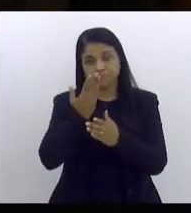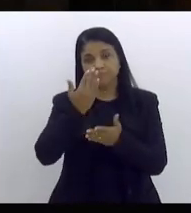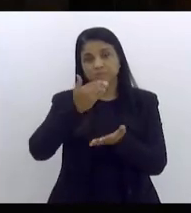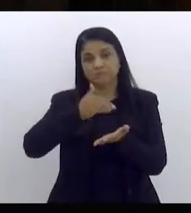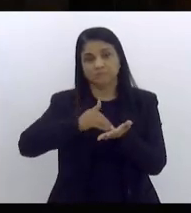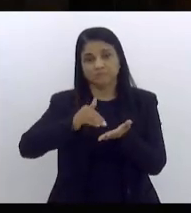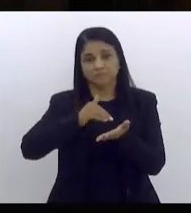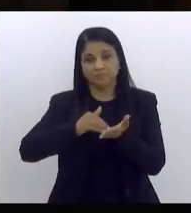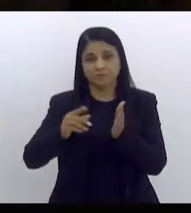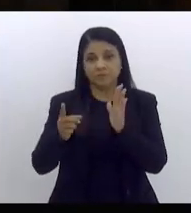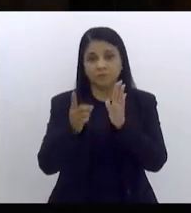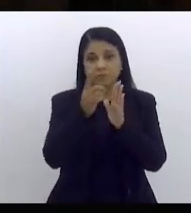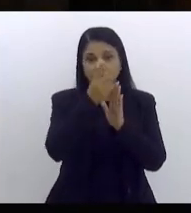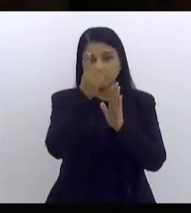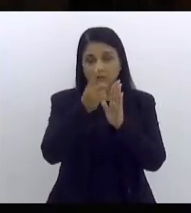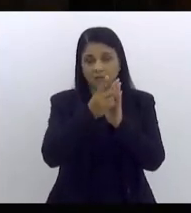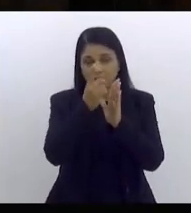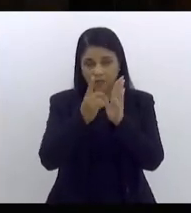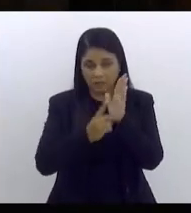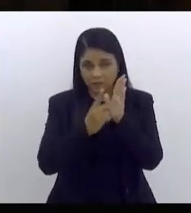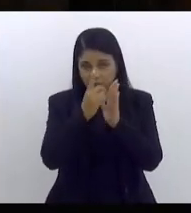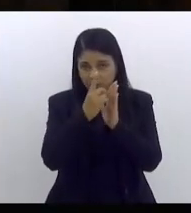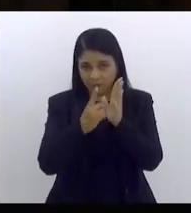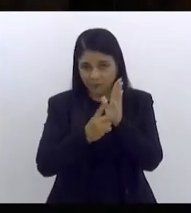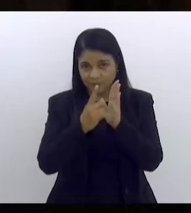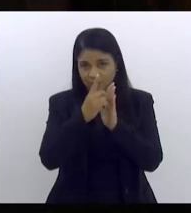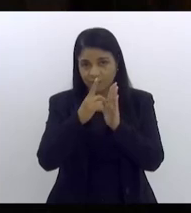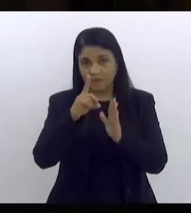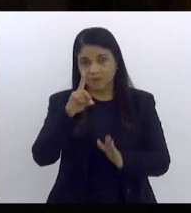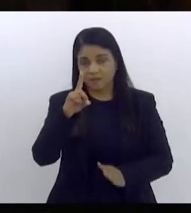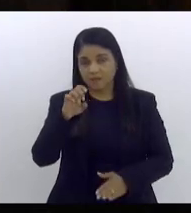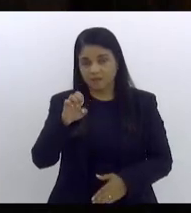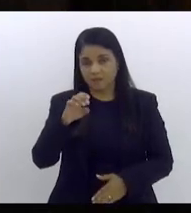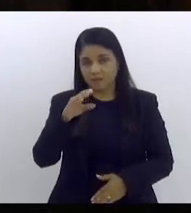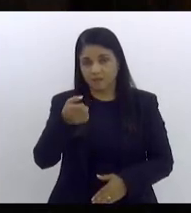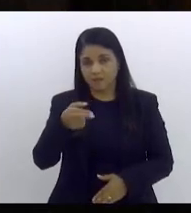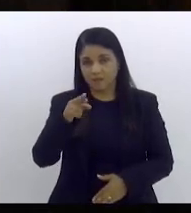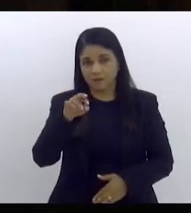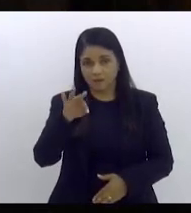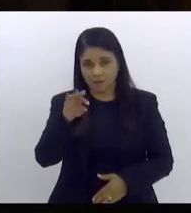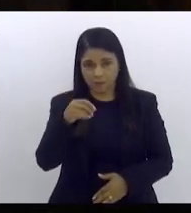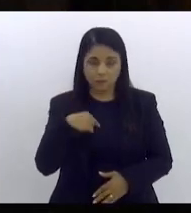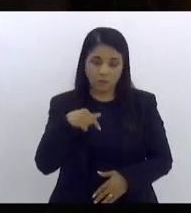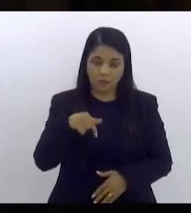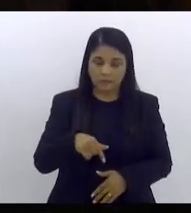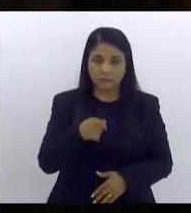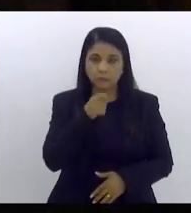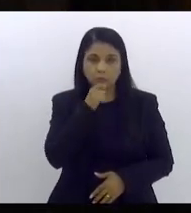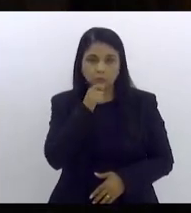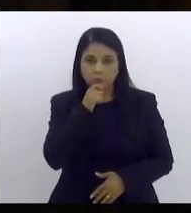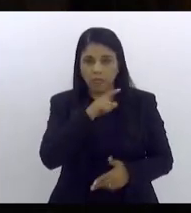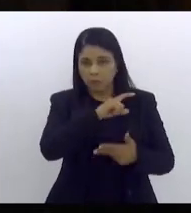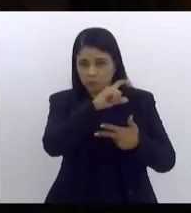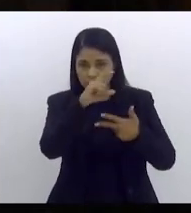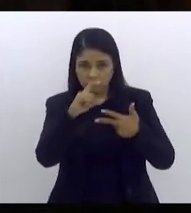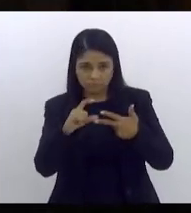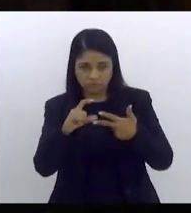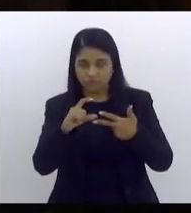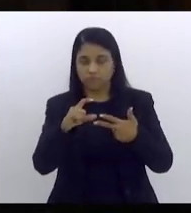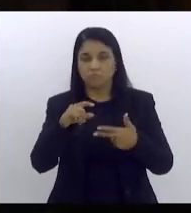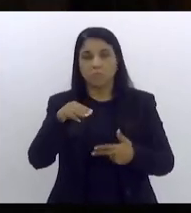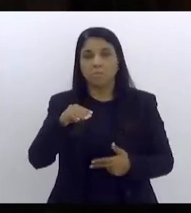e não por medida provisória, porque não existe medida provisória no Executivo